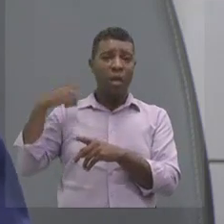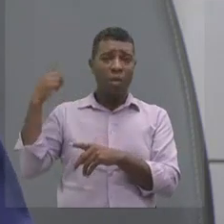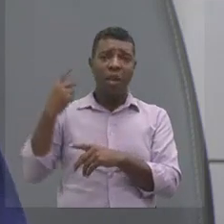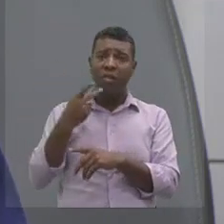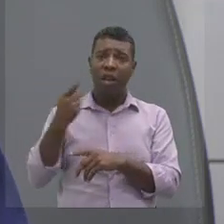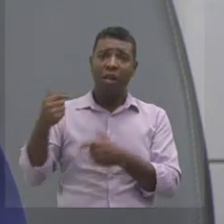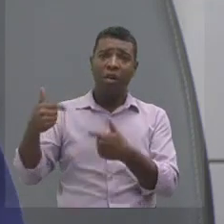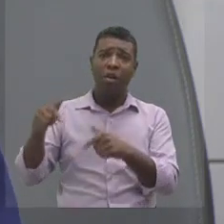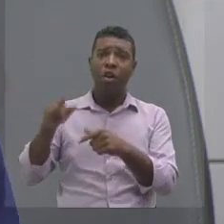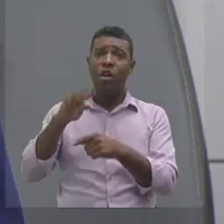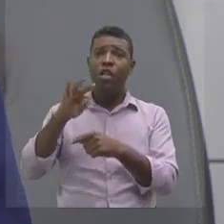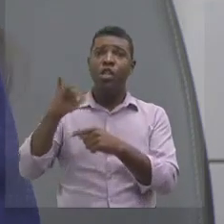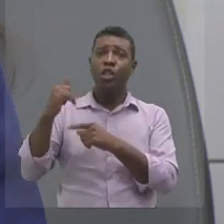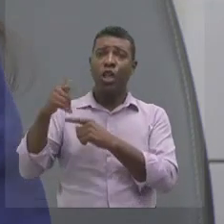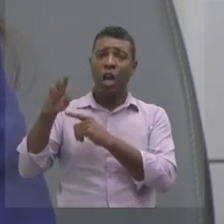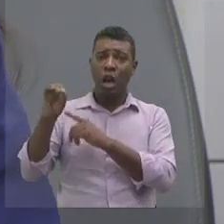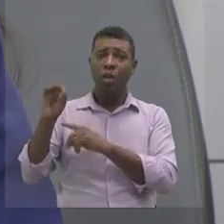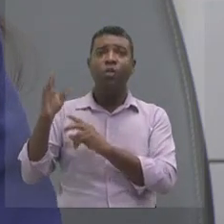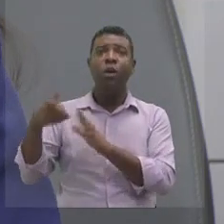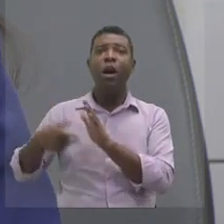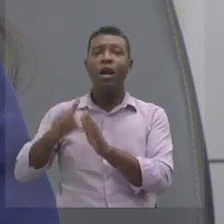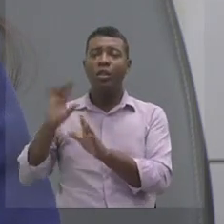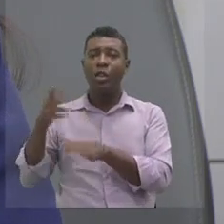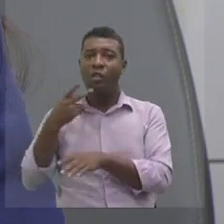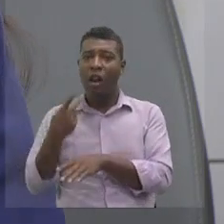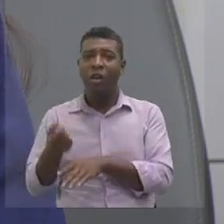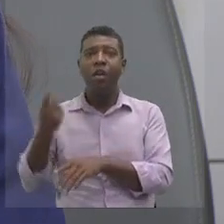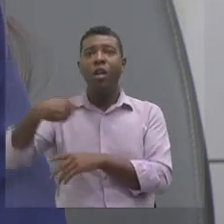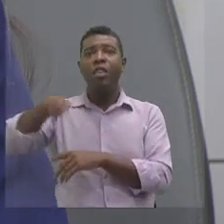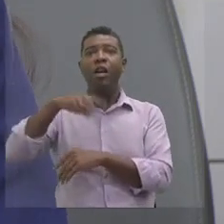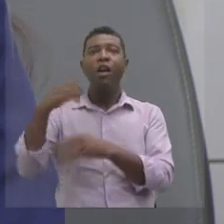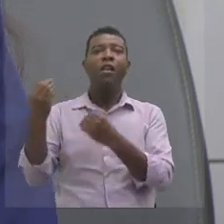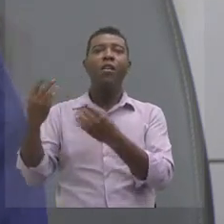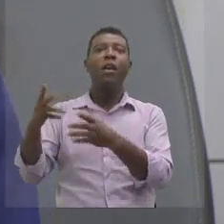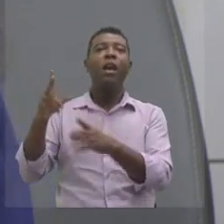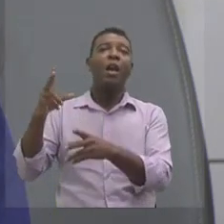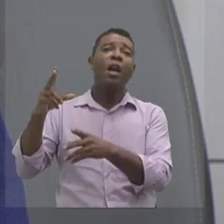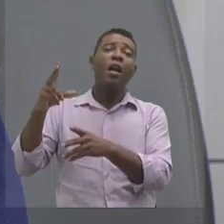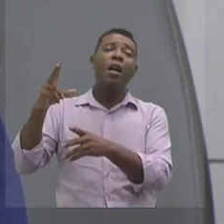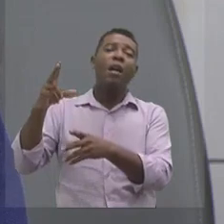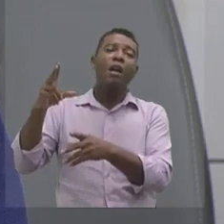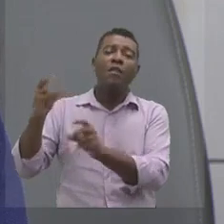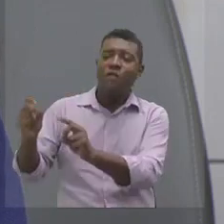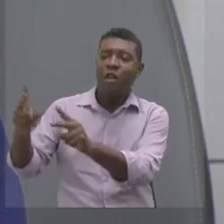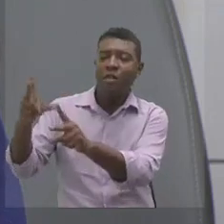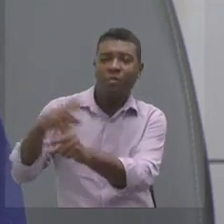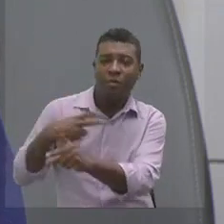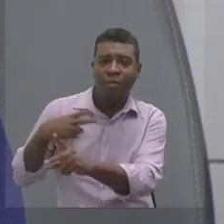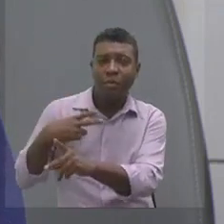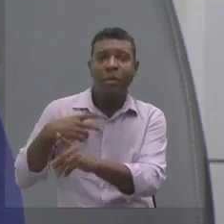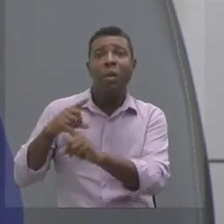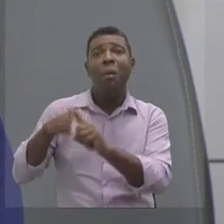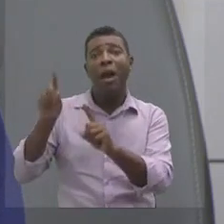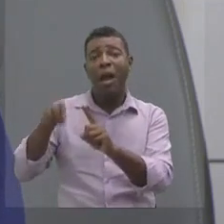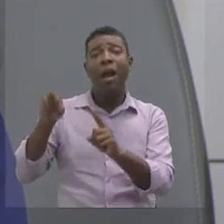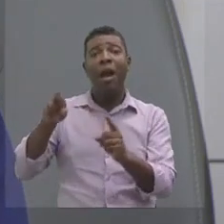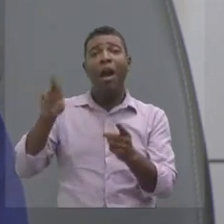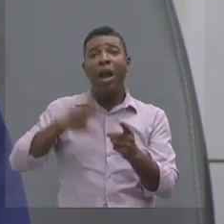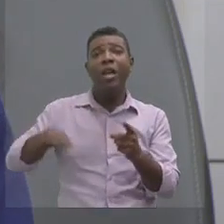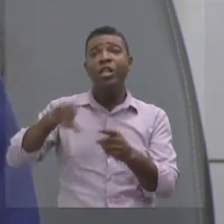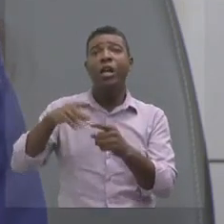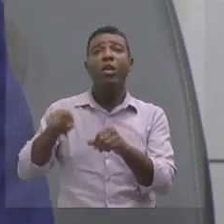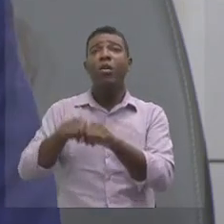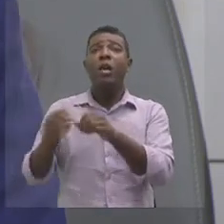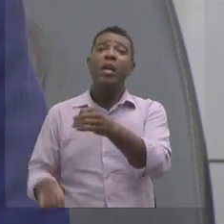públicas Deputado Tiago cota bem colocou aqui a gente não demoniza as privatizações Mas eu acredito que são regiões que geram uma